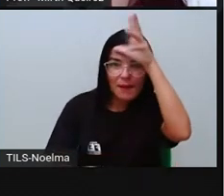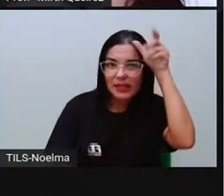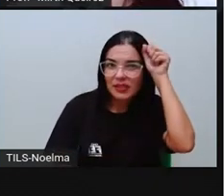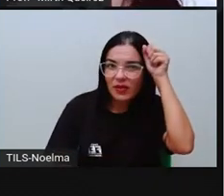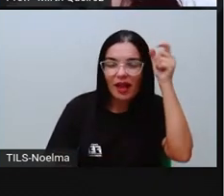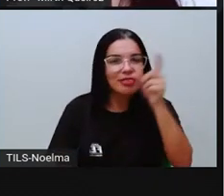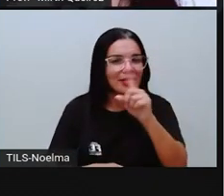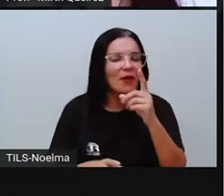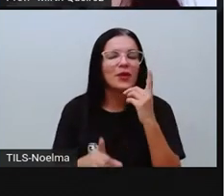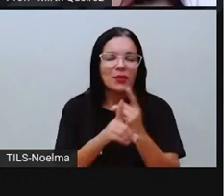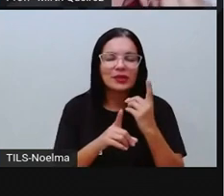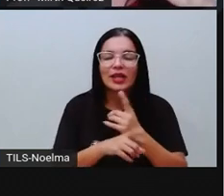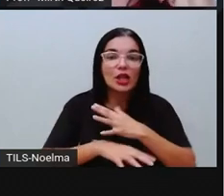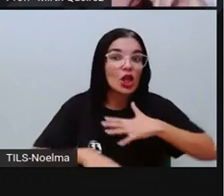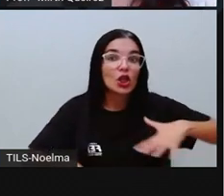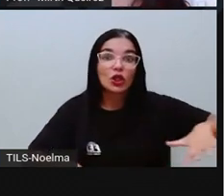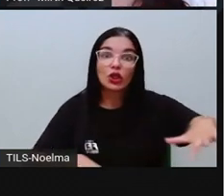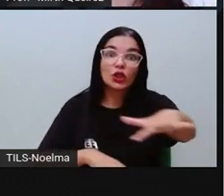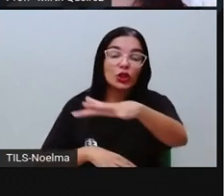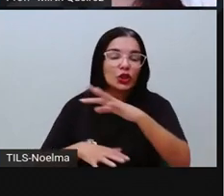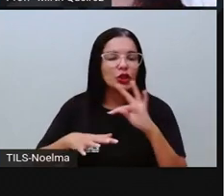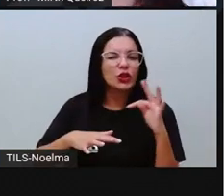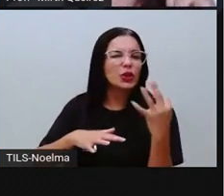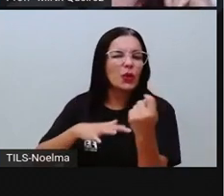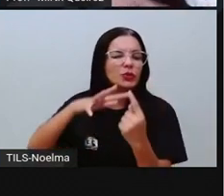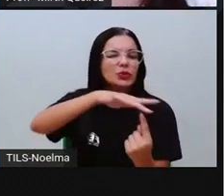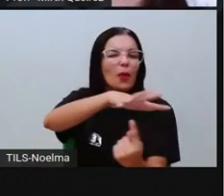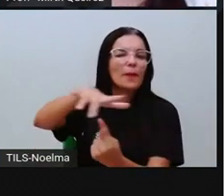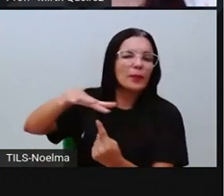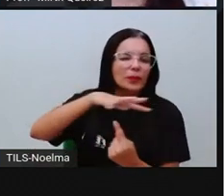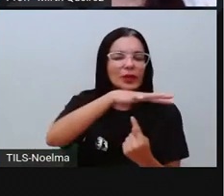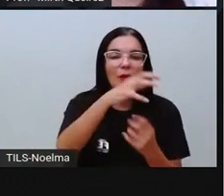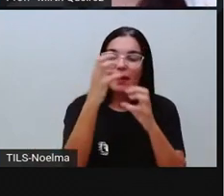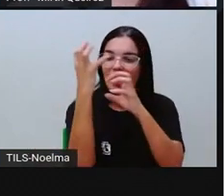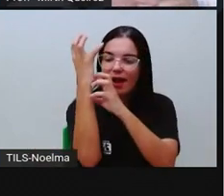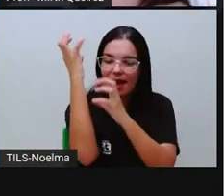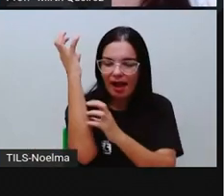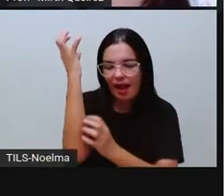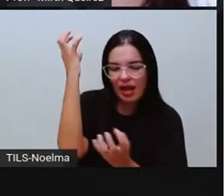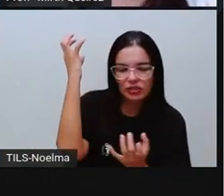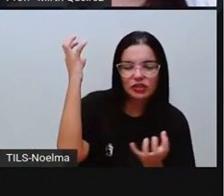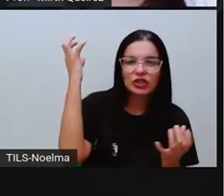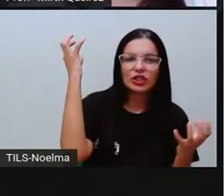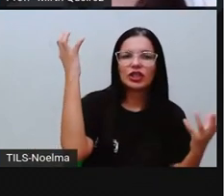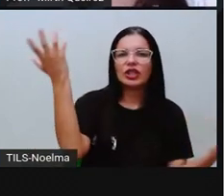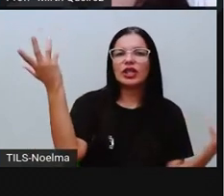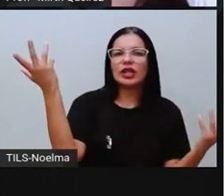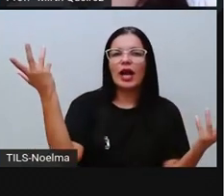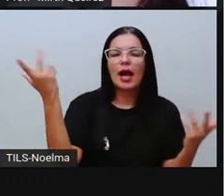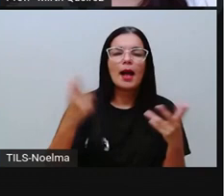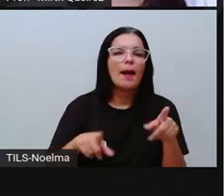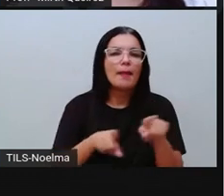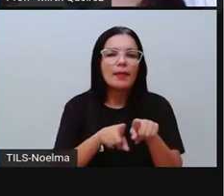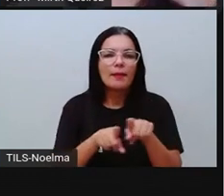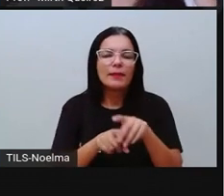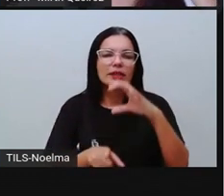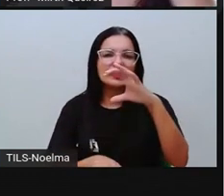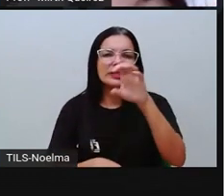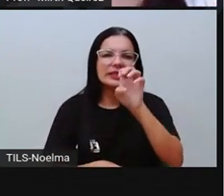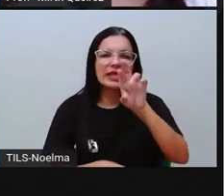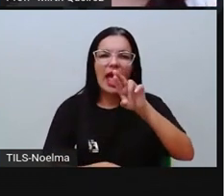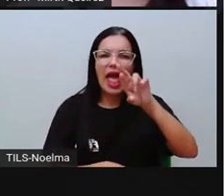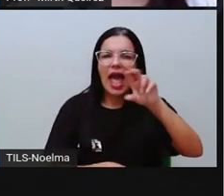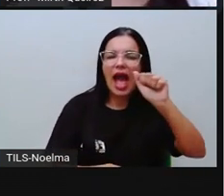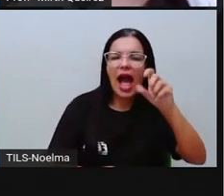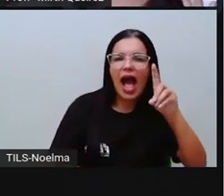é encontrado na Amazônia, ele é encontrado na Caatinga, na Mata Atlântica, no Pantanal, no Cerrado,